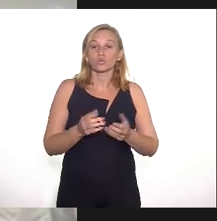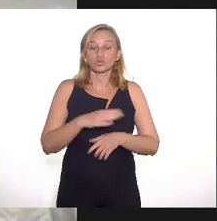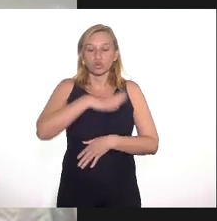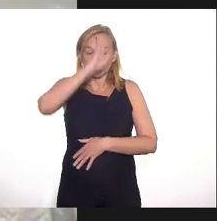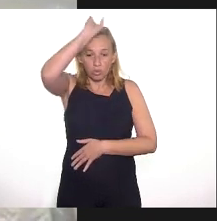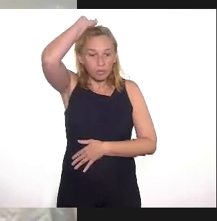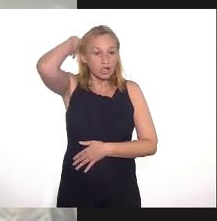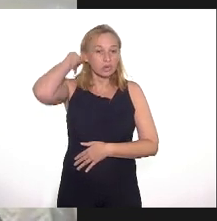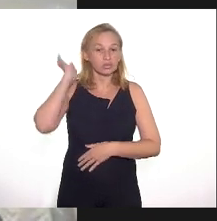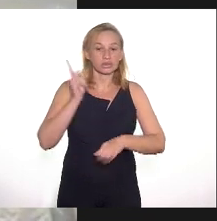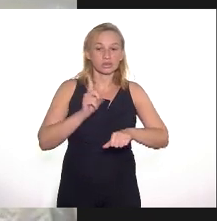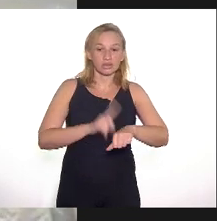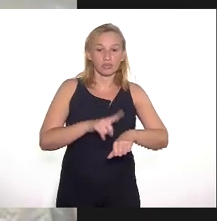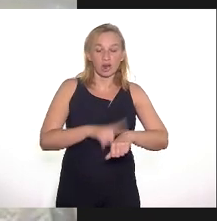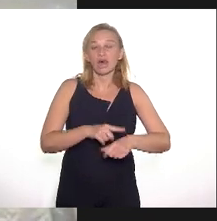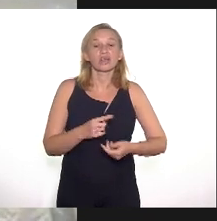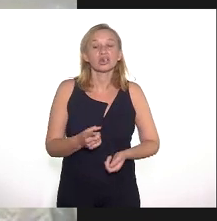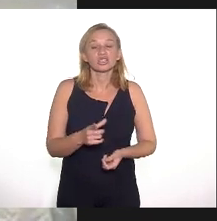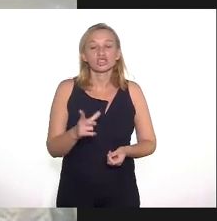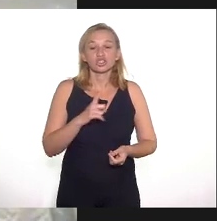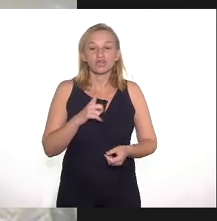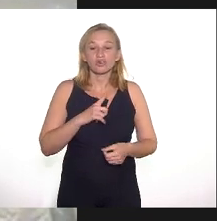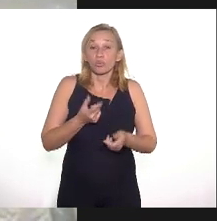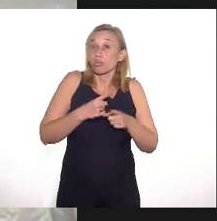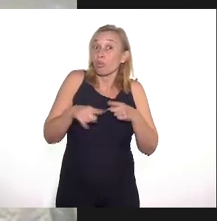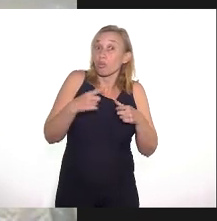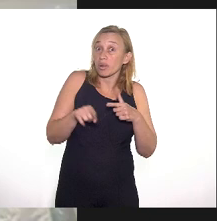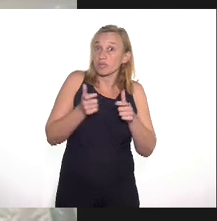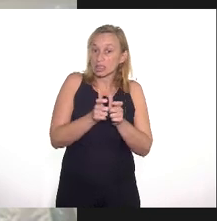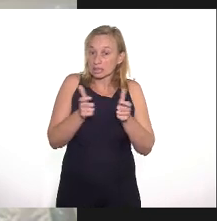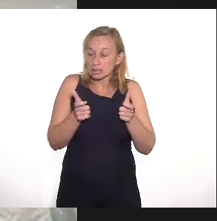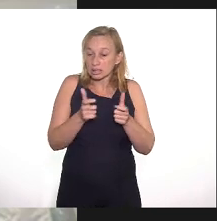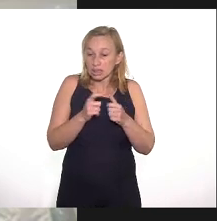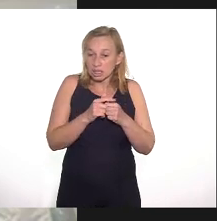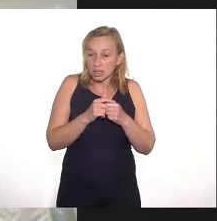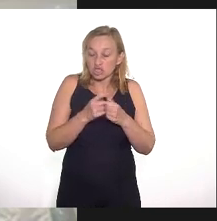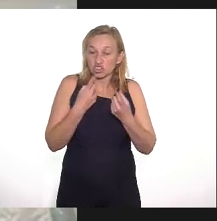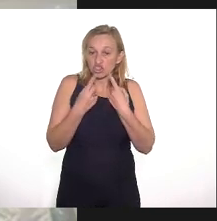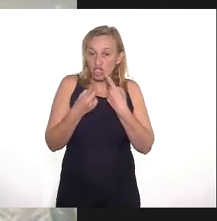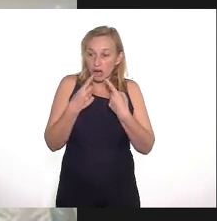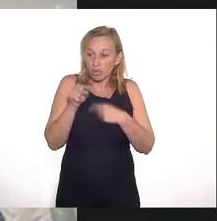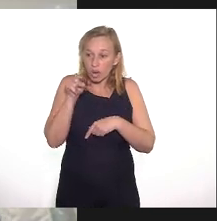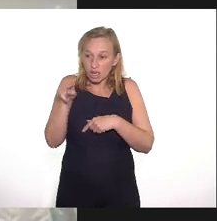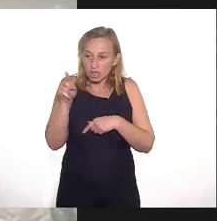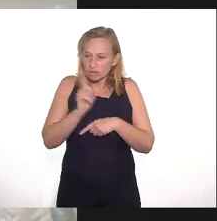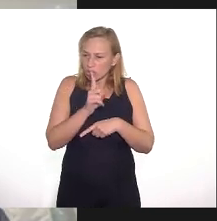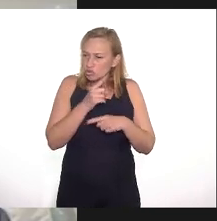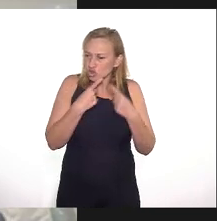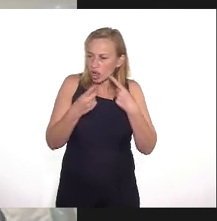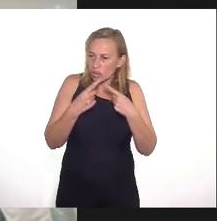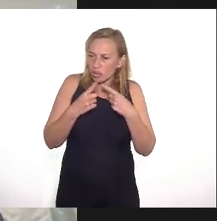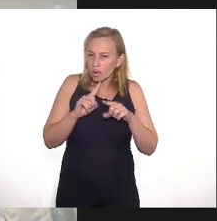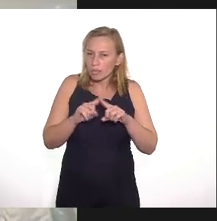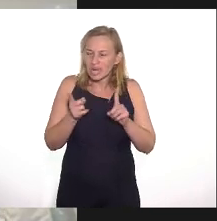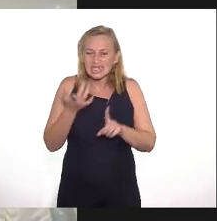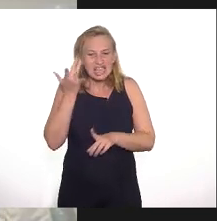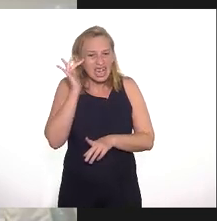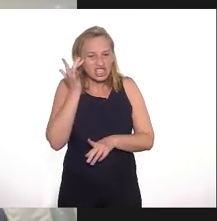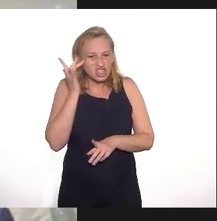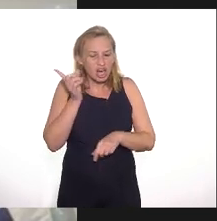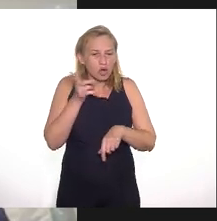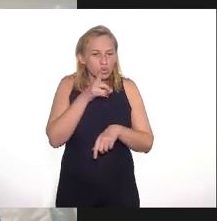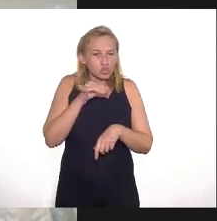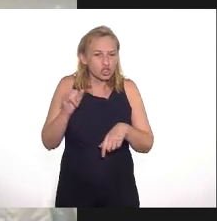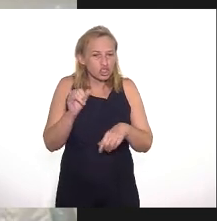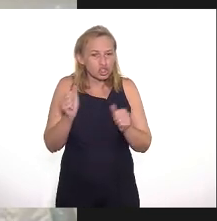bombeiros temporários. Nós tivemos um pequeno problema de diálogo ali, mas de acharmos uma data